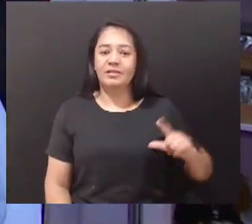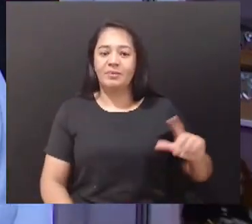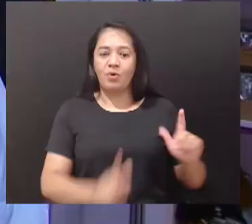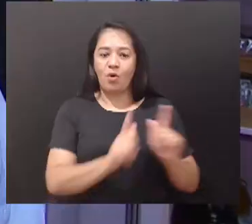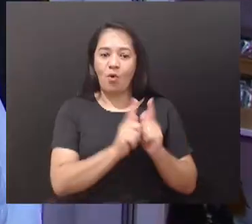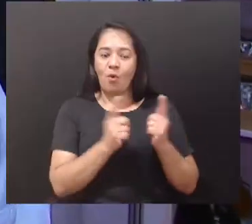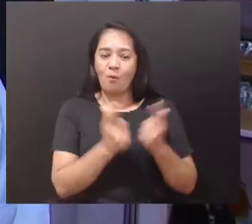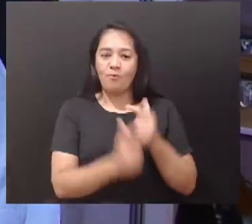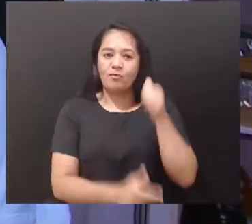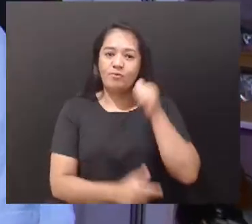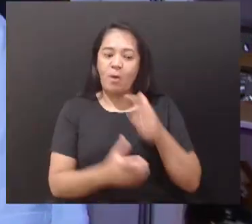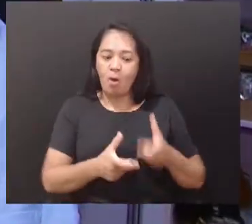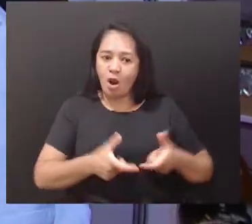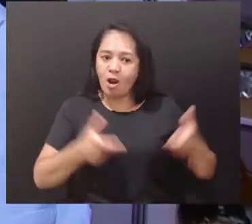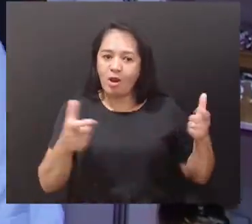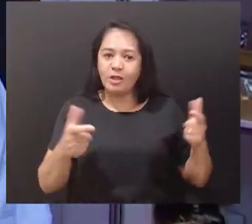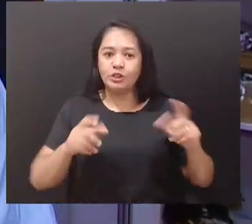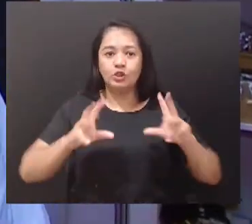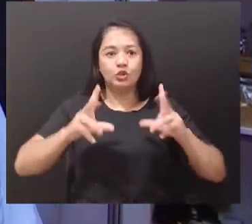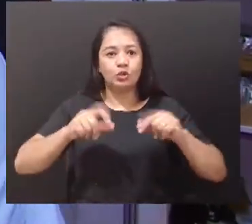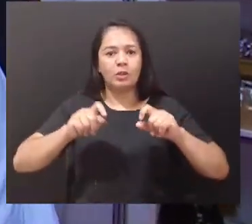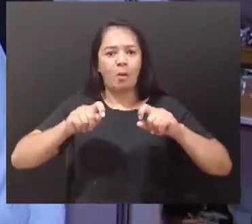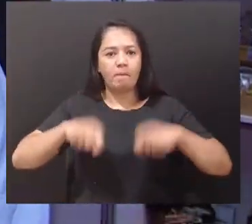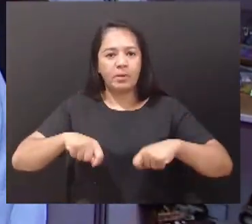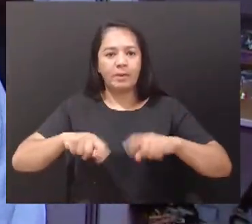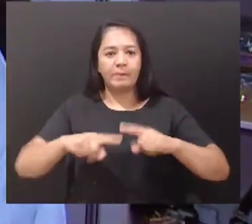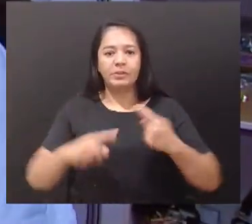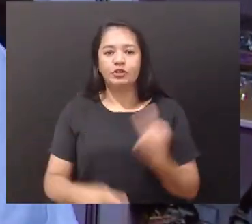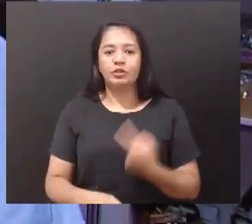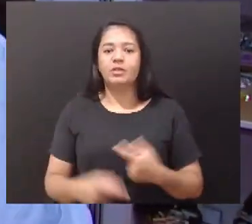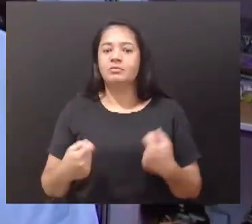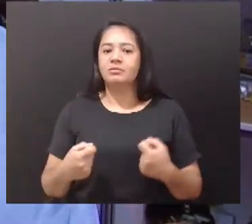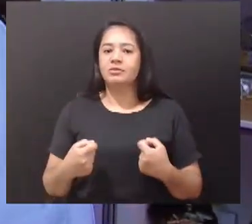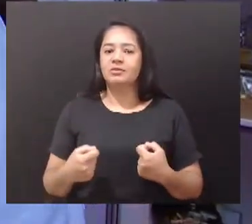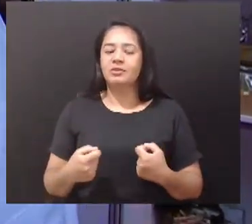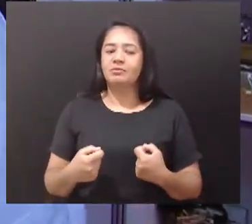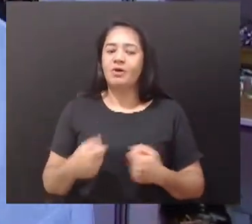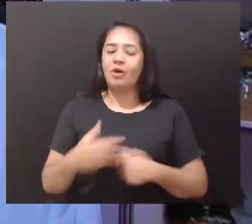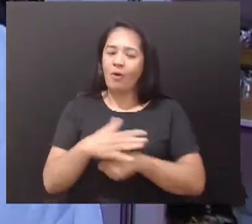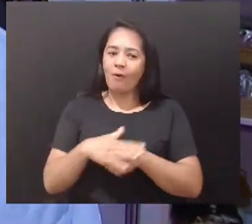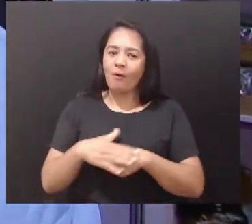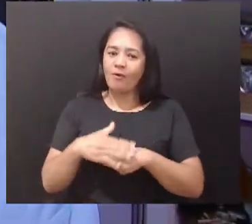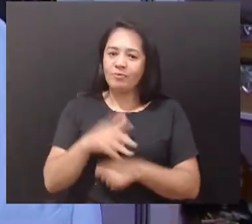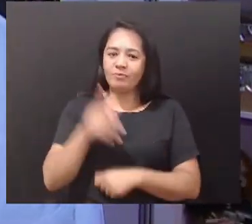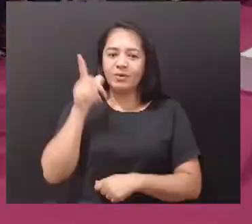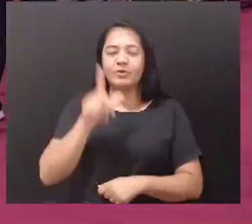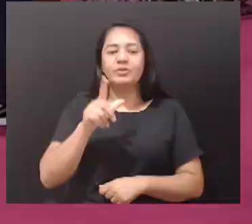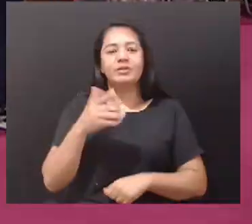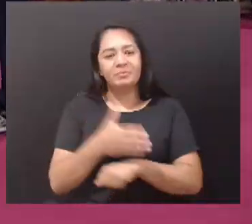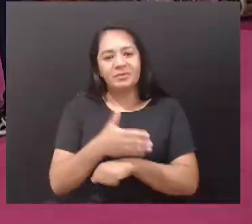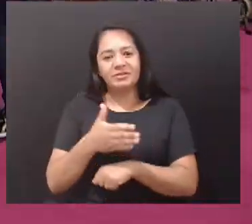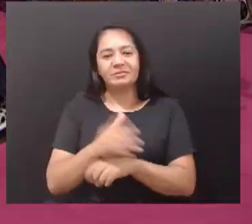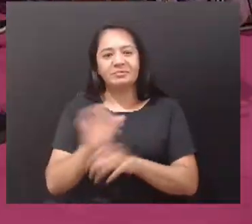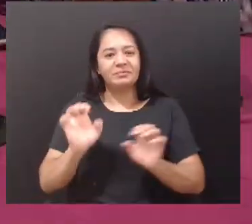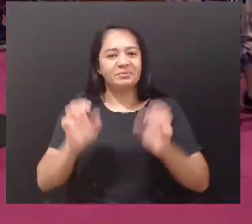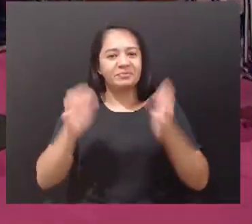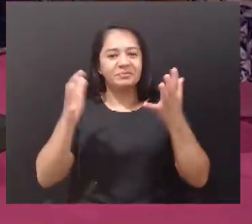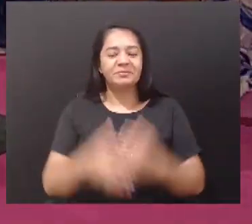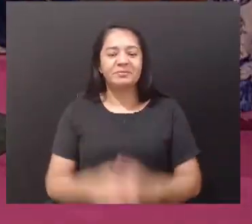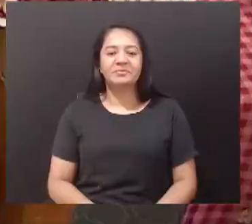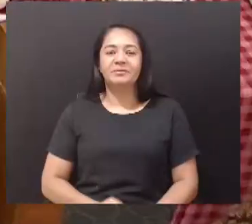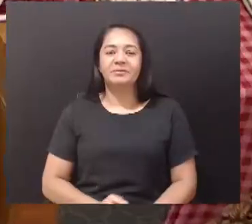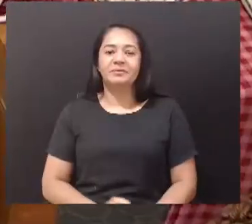muito competentes, mas a gente selecionou com muito carinho para poder fazer parte desse grande evento. A feira já